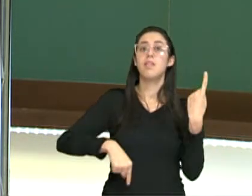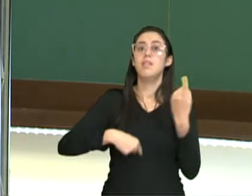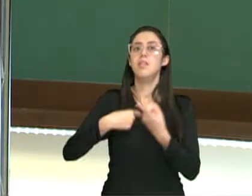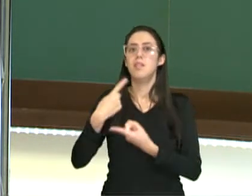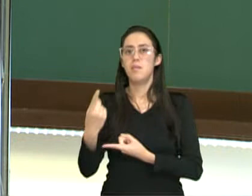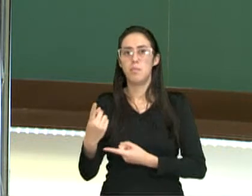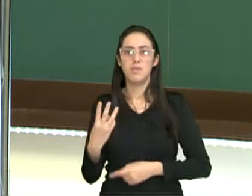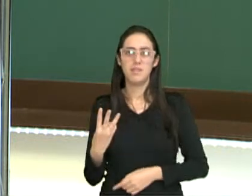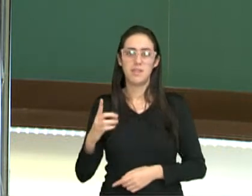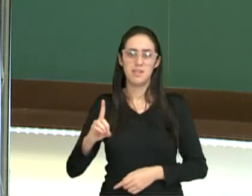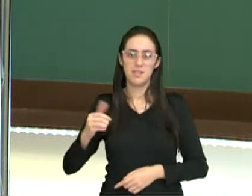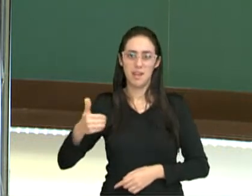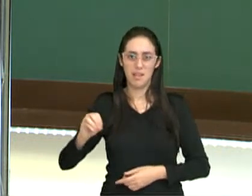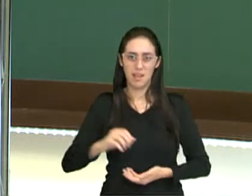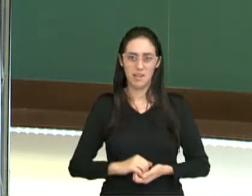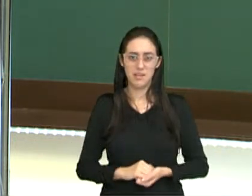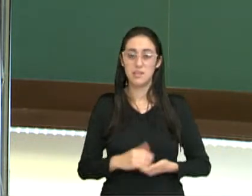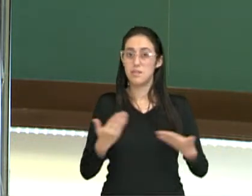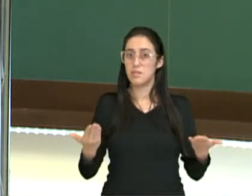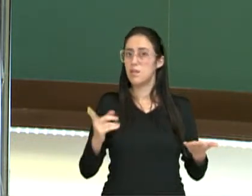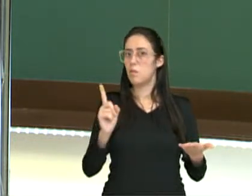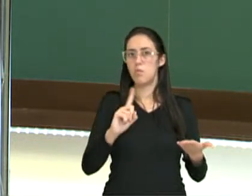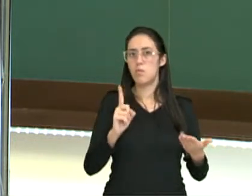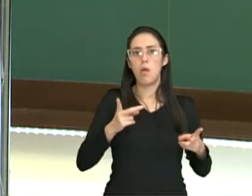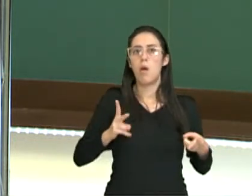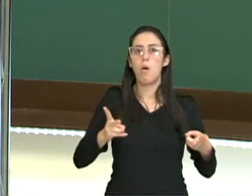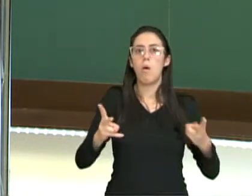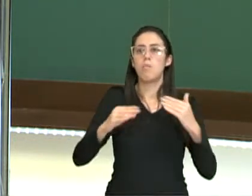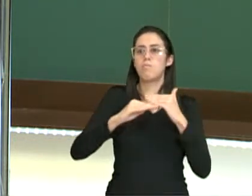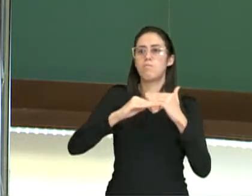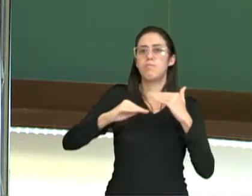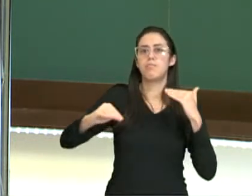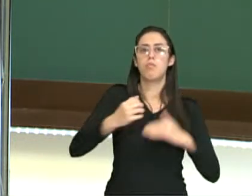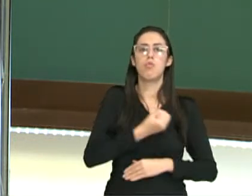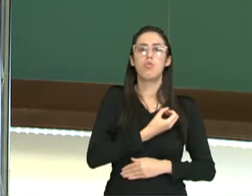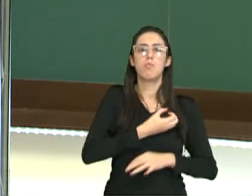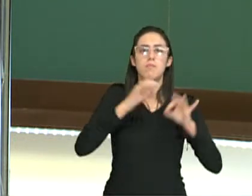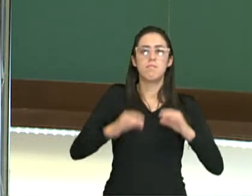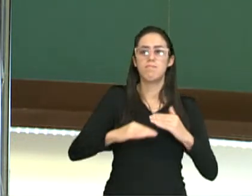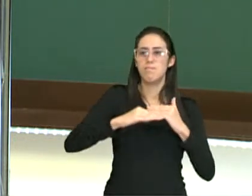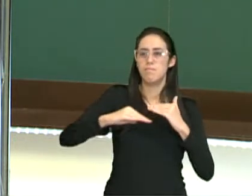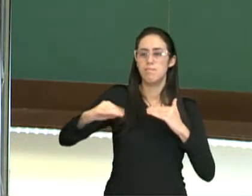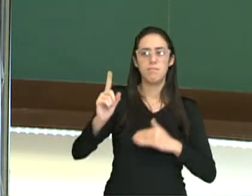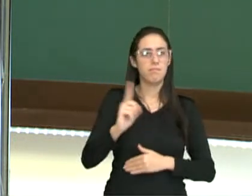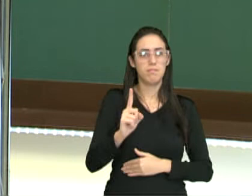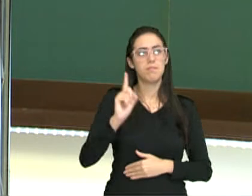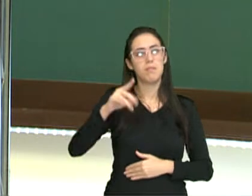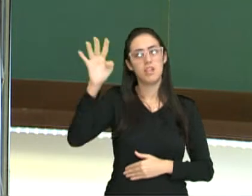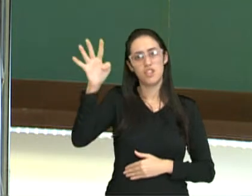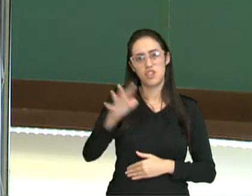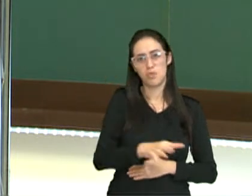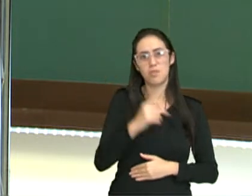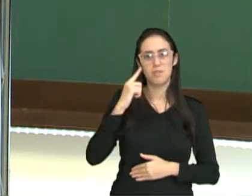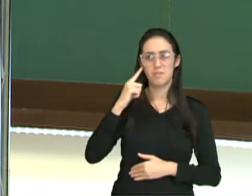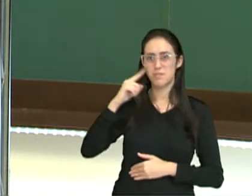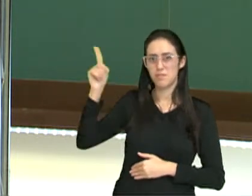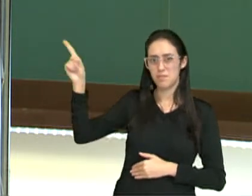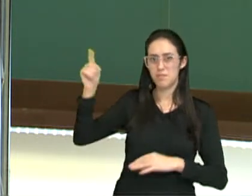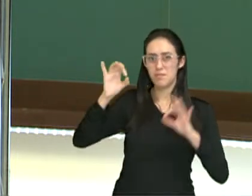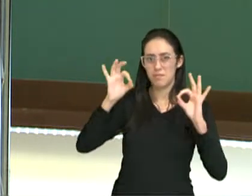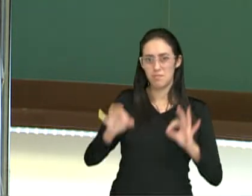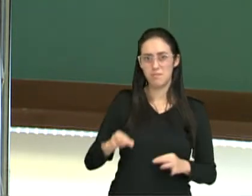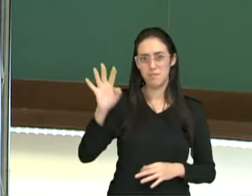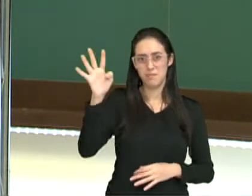lá no 3d10. Então ele não segue uma ordem linear na numeração aqui, e sim as diagonais que são traçadas quando você